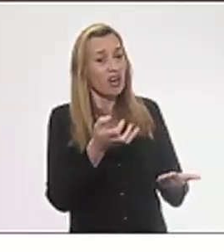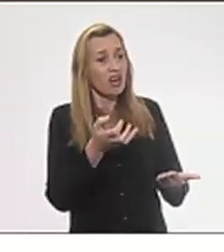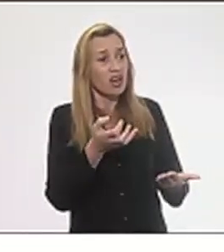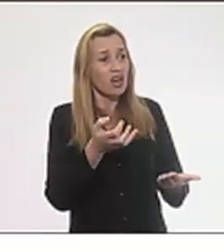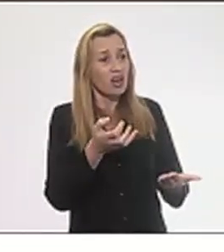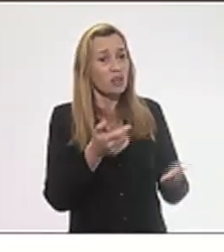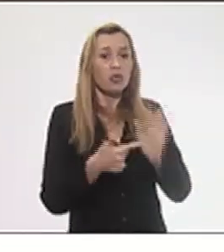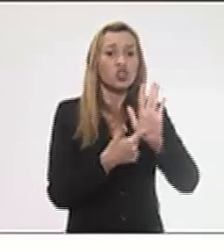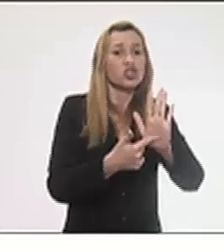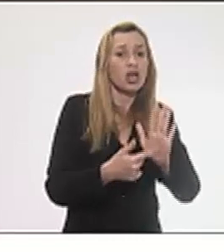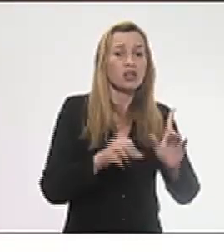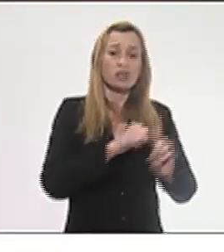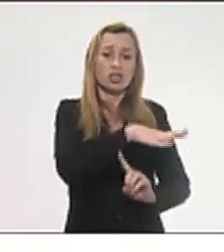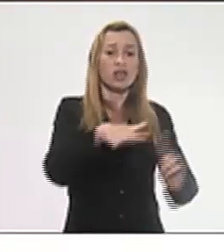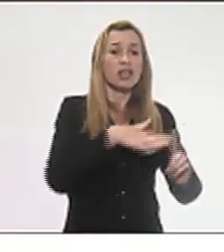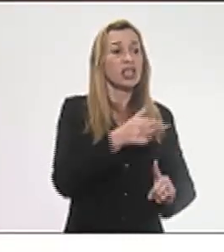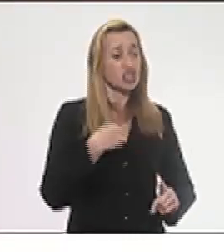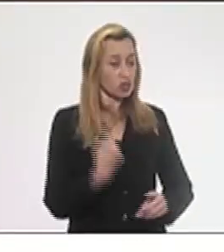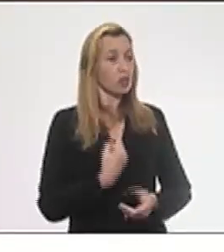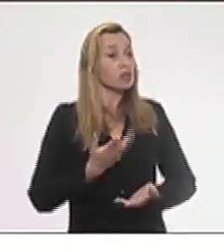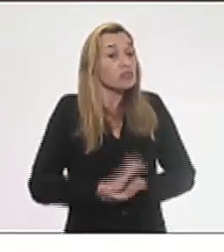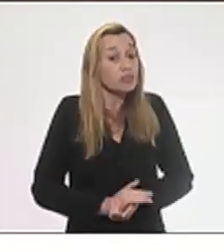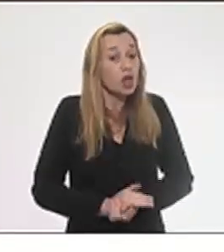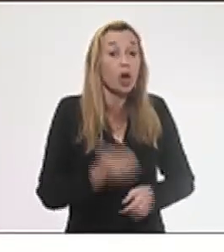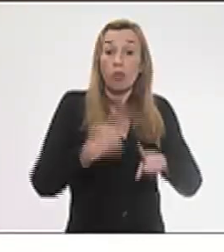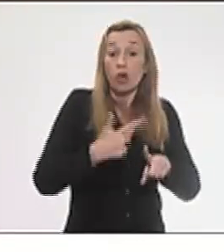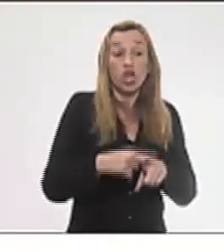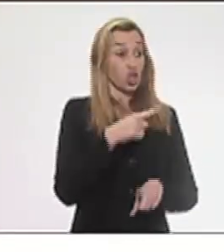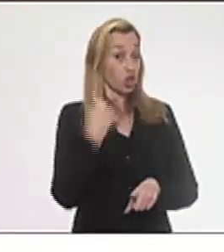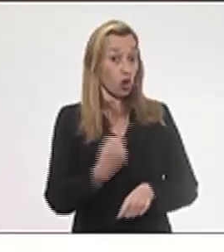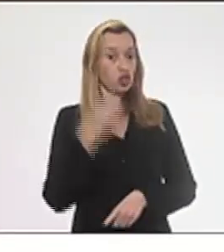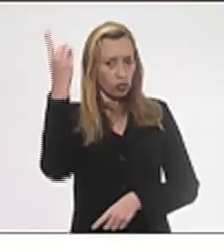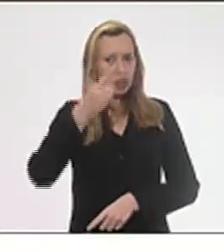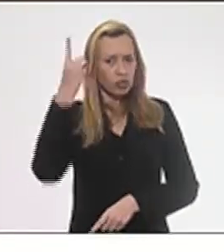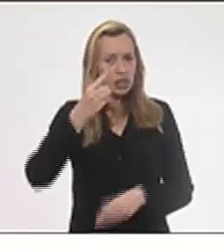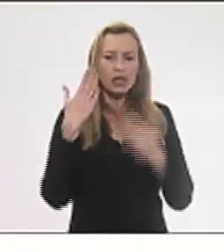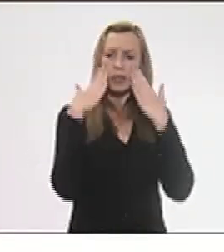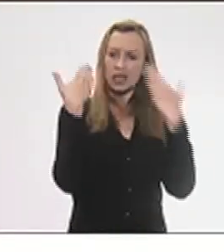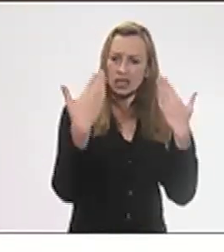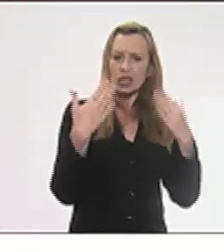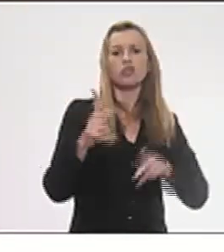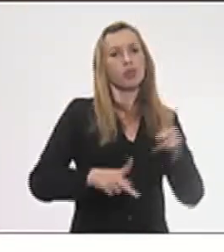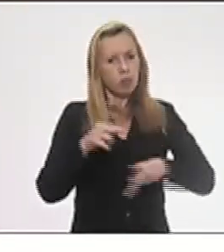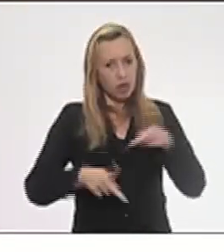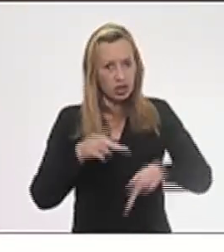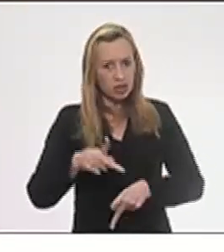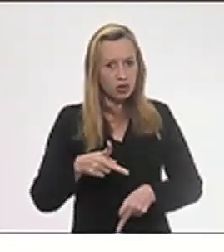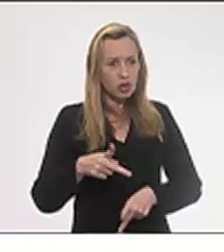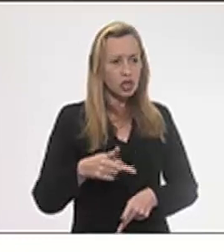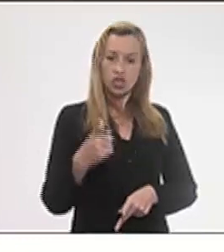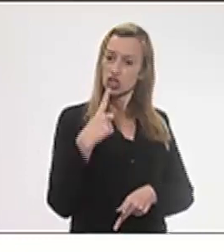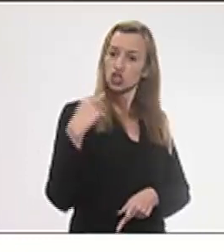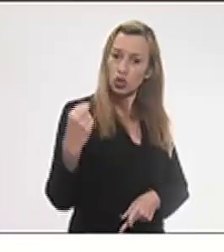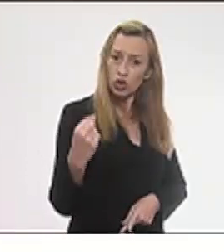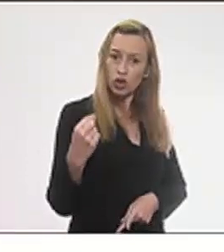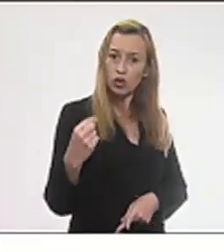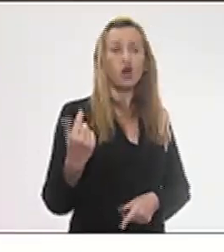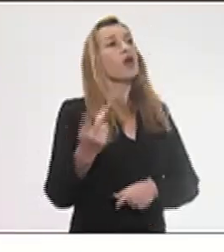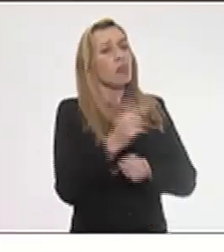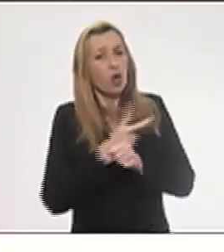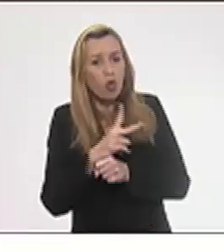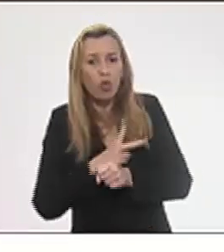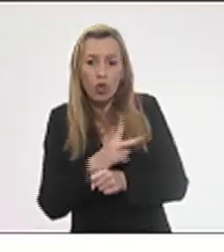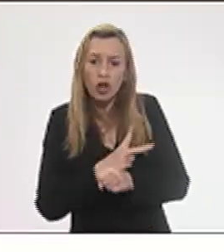da sociedade. Porque nós, como parlamentar e representante da população que aqui nos colocou,